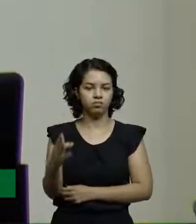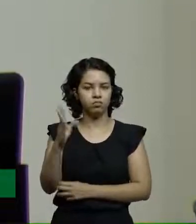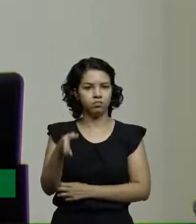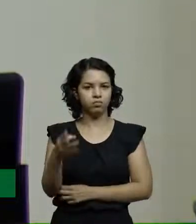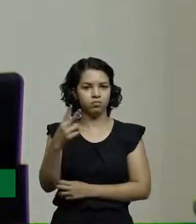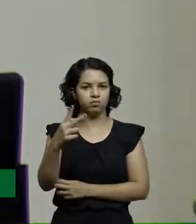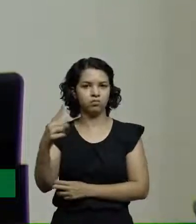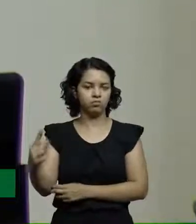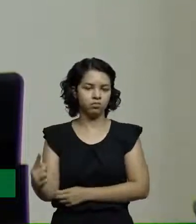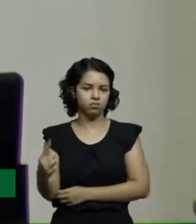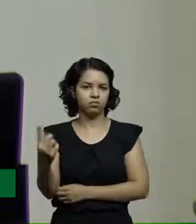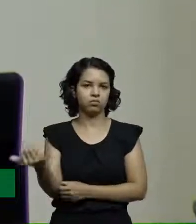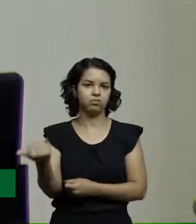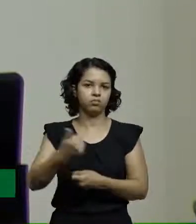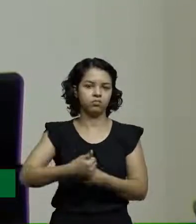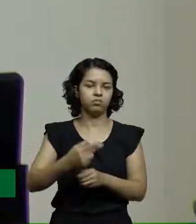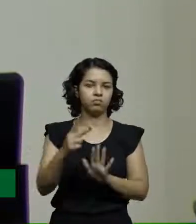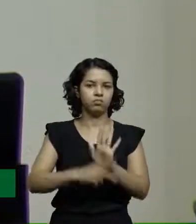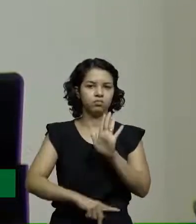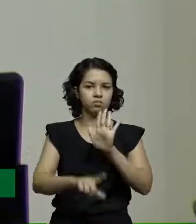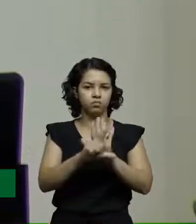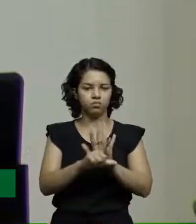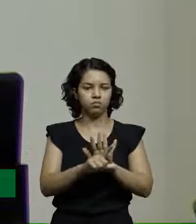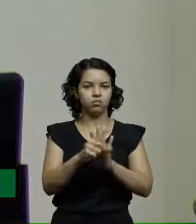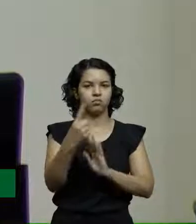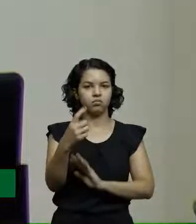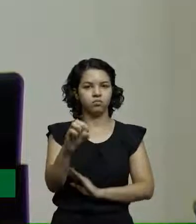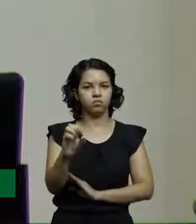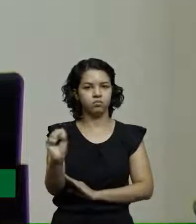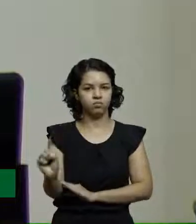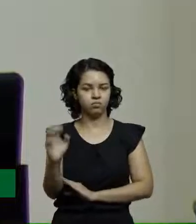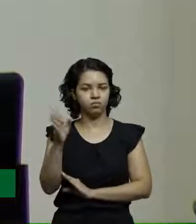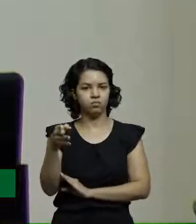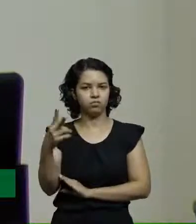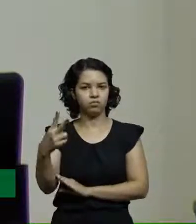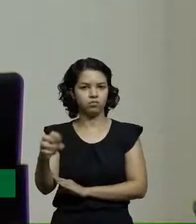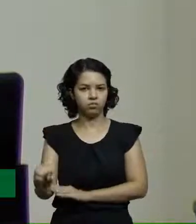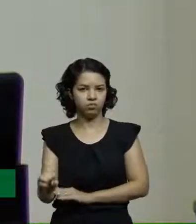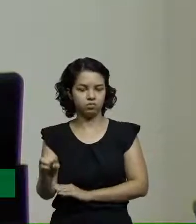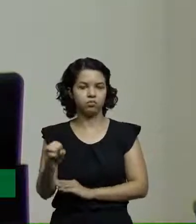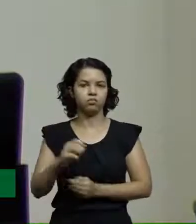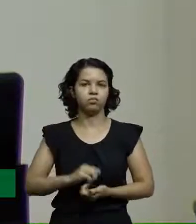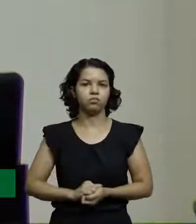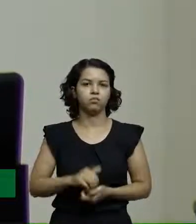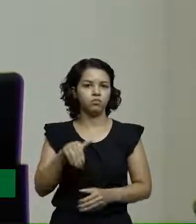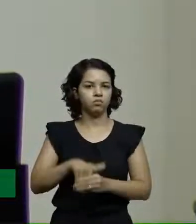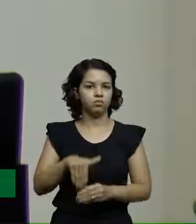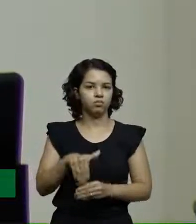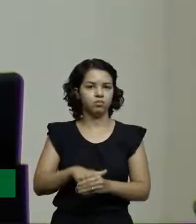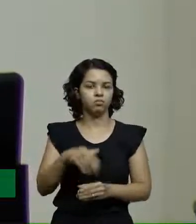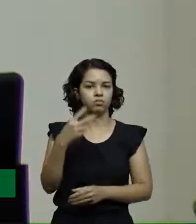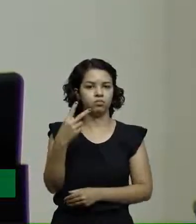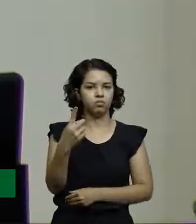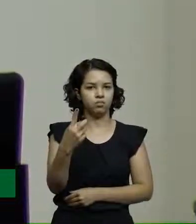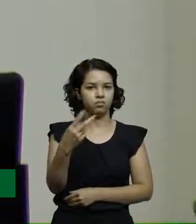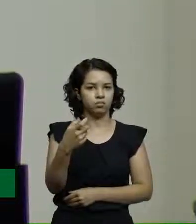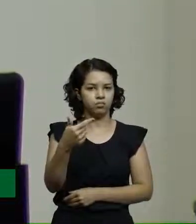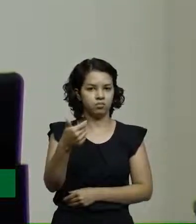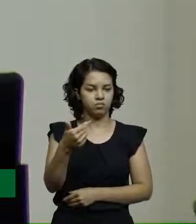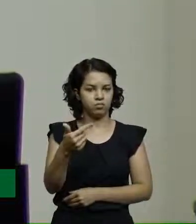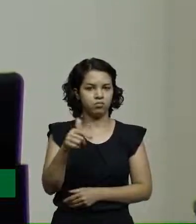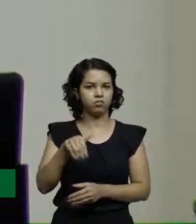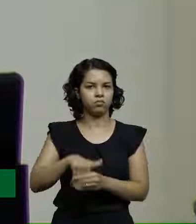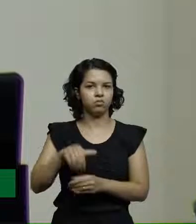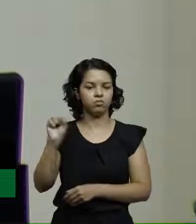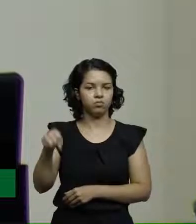693/2021, aposto ao projeto de lei número 108/2020, com a seguinte votação: 12 votos sim, 12 votos